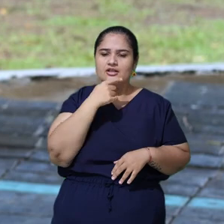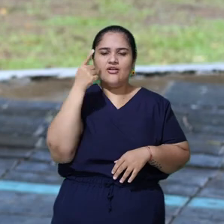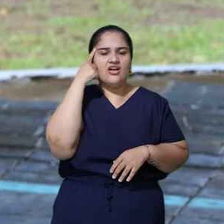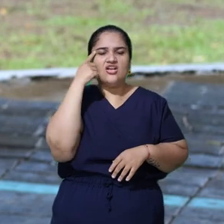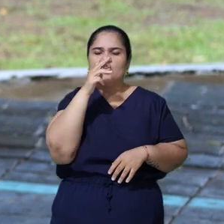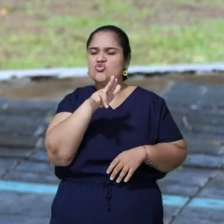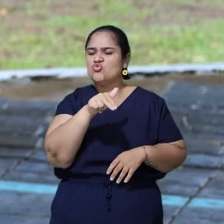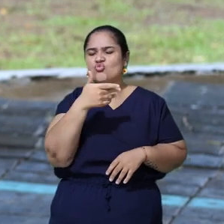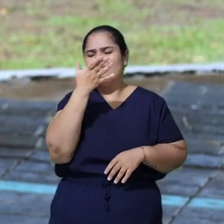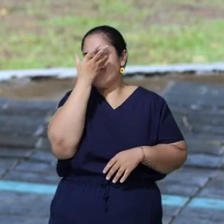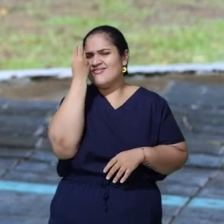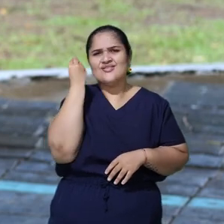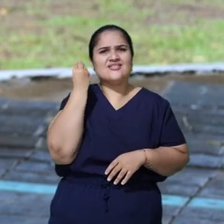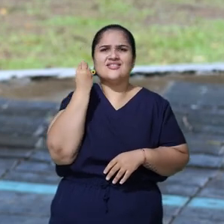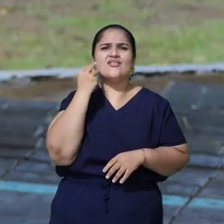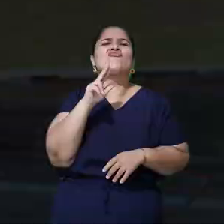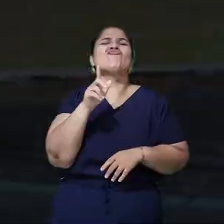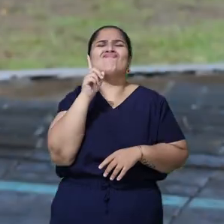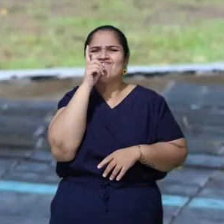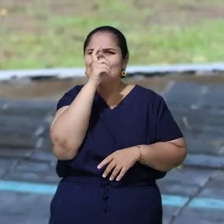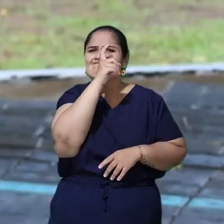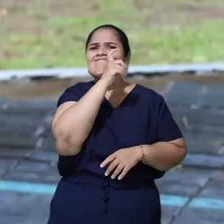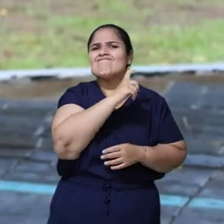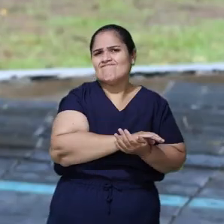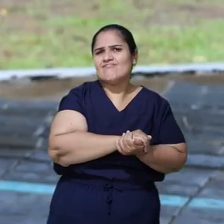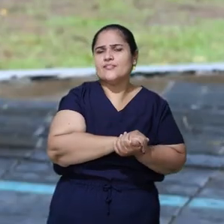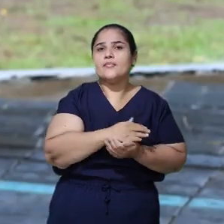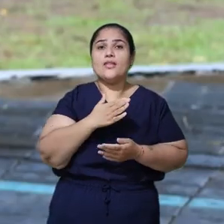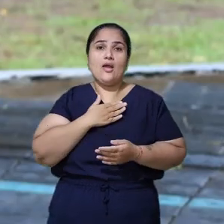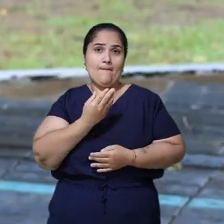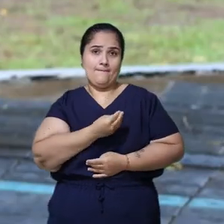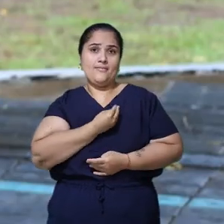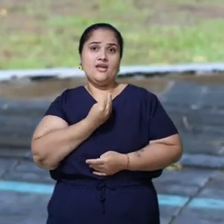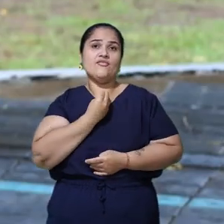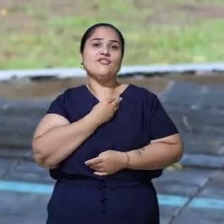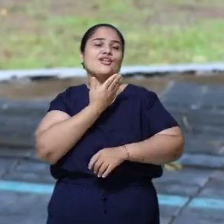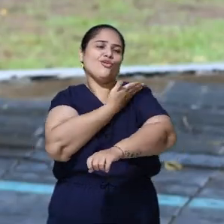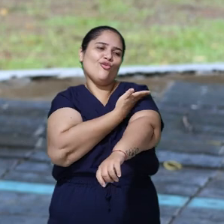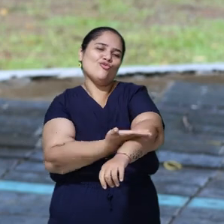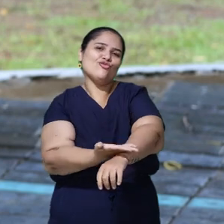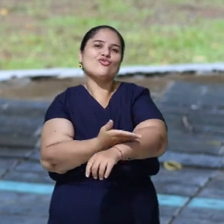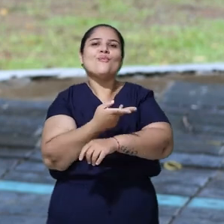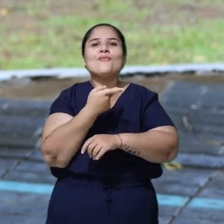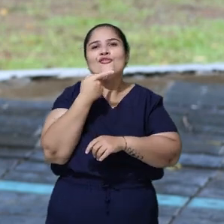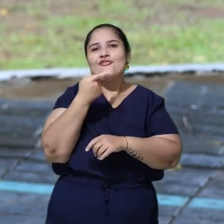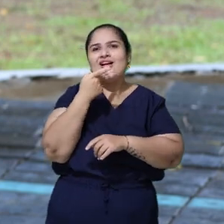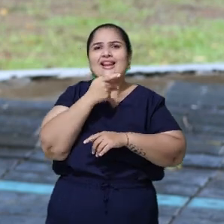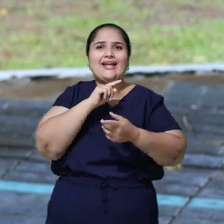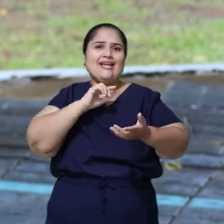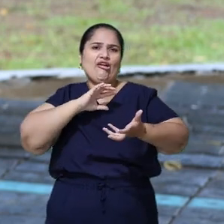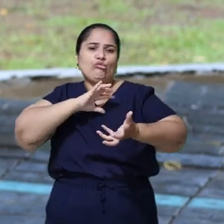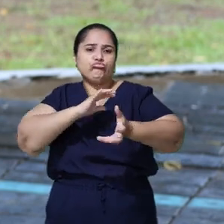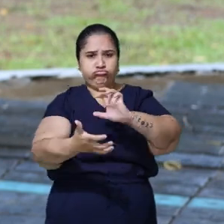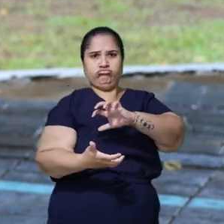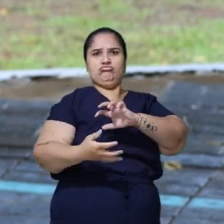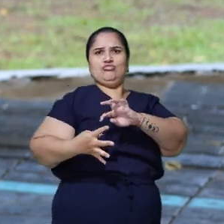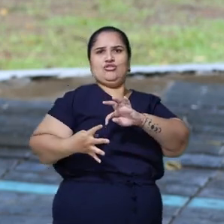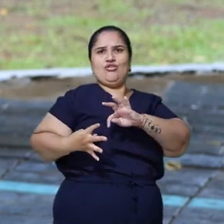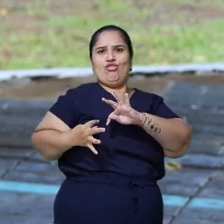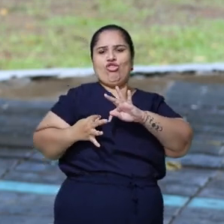esquecer, foi muito difícil. A minha vida, eu costumo falar que ela deu um 360, ela